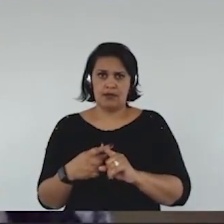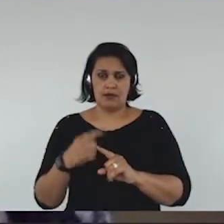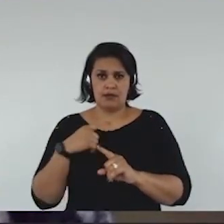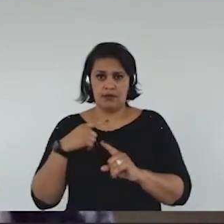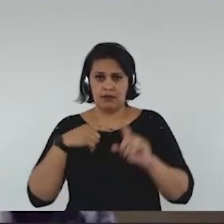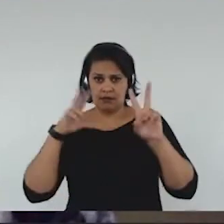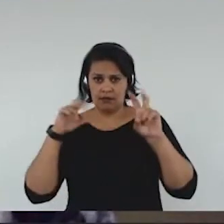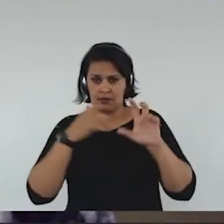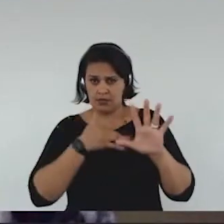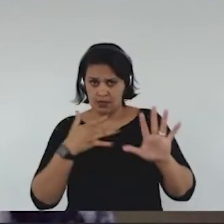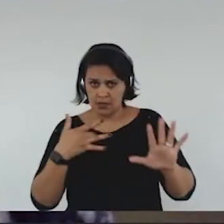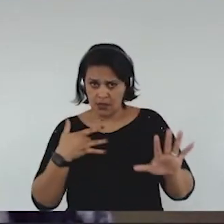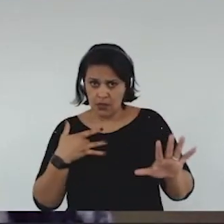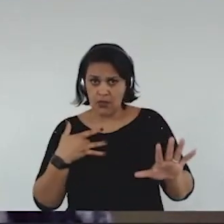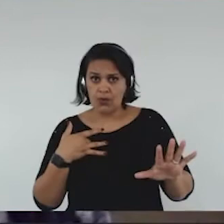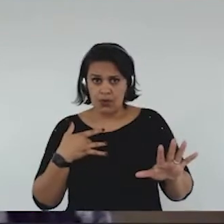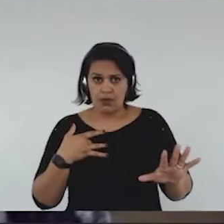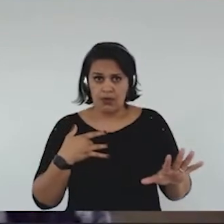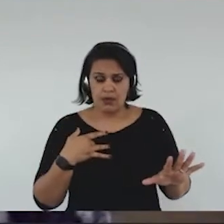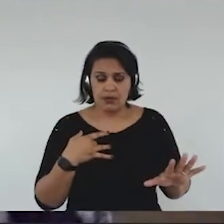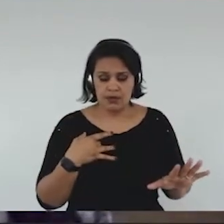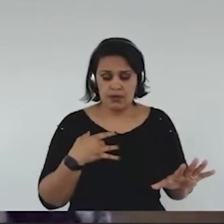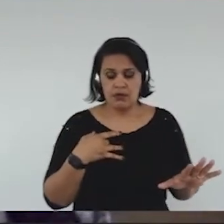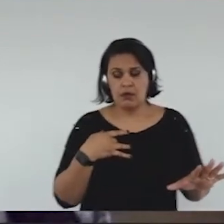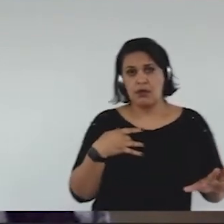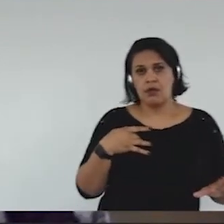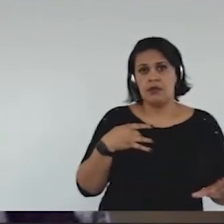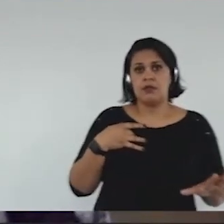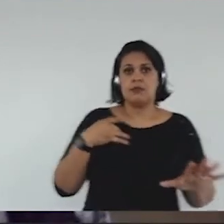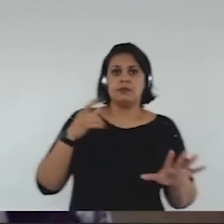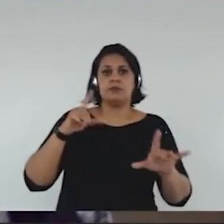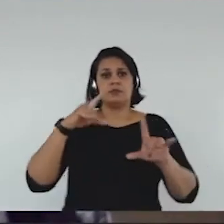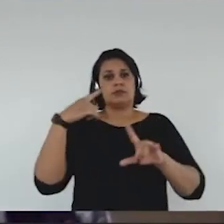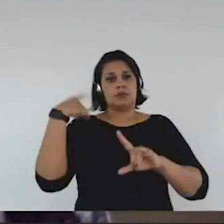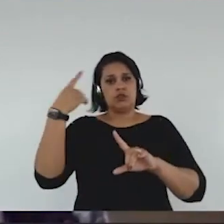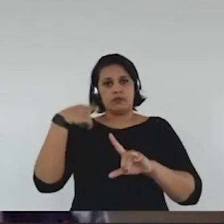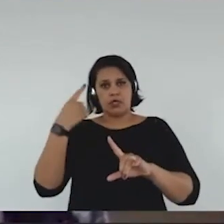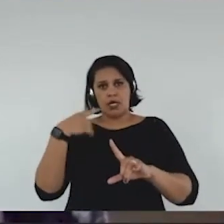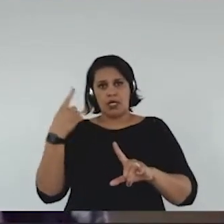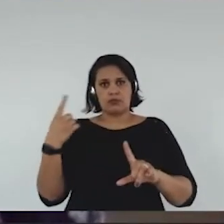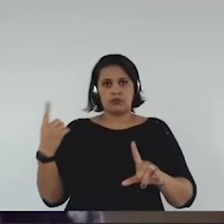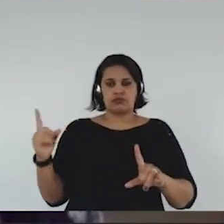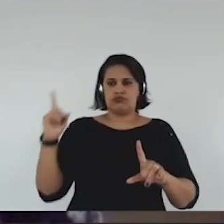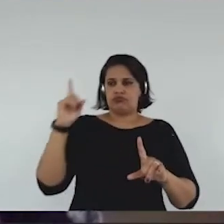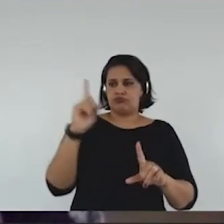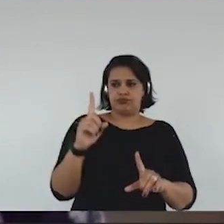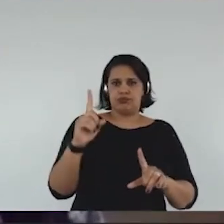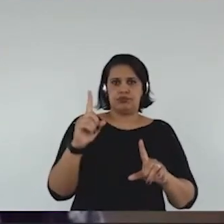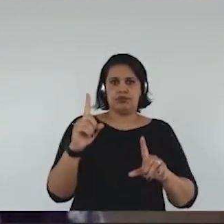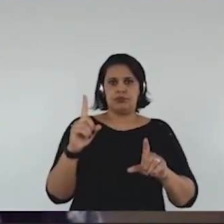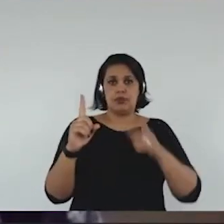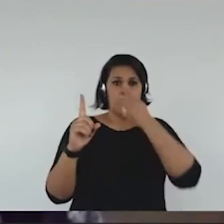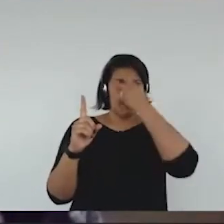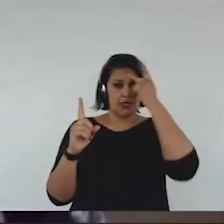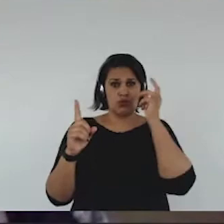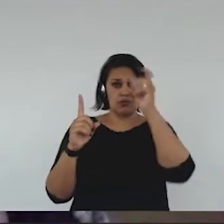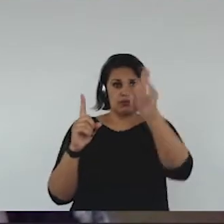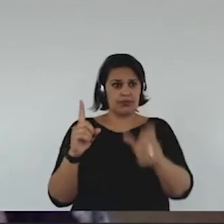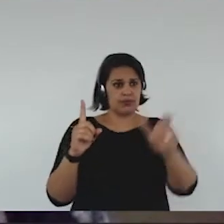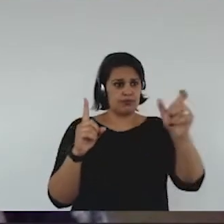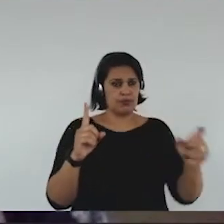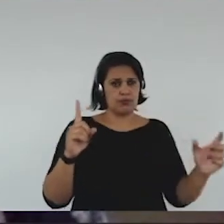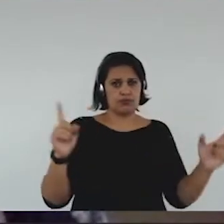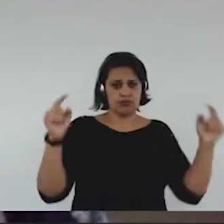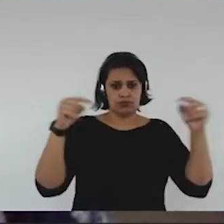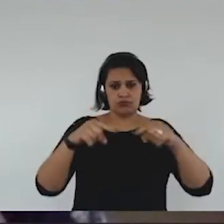saúde, de árbitros, advogados e partes se reunirem presencialmente numa sala, o que